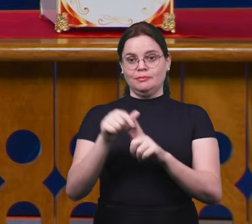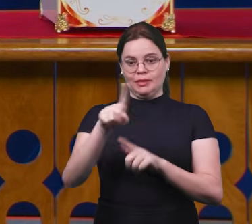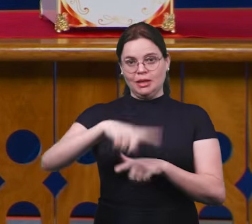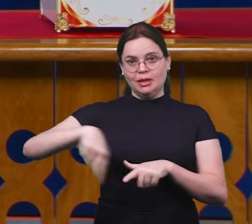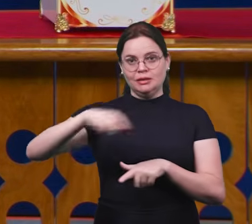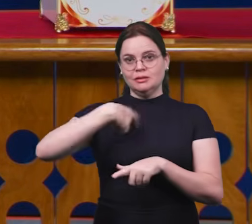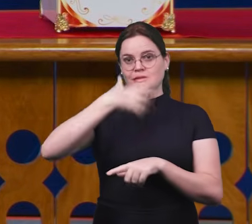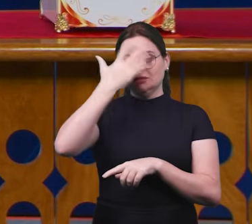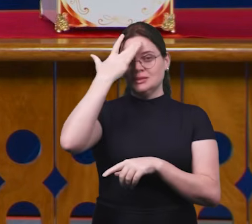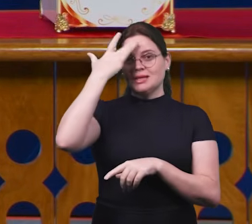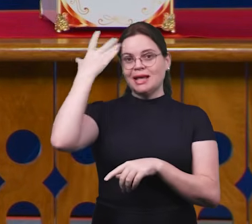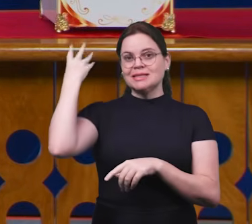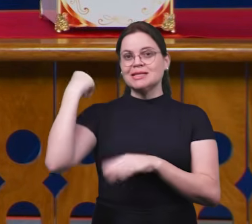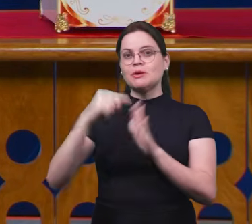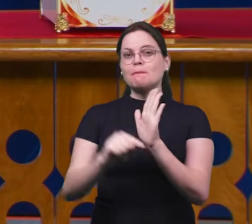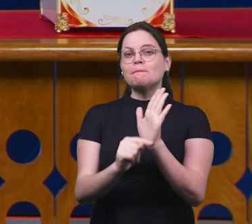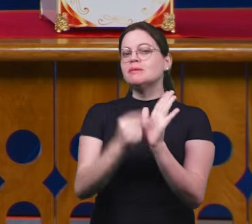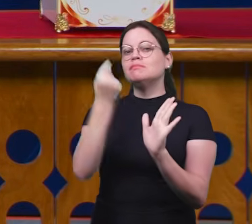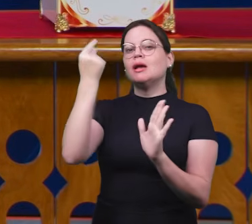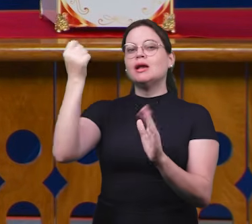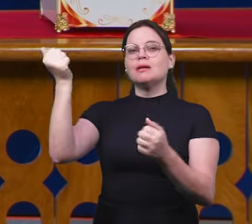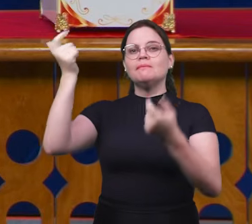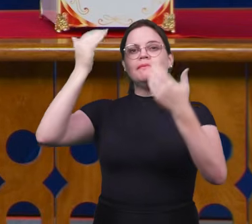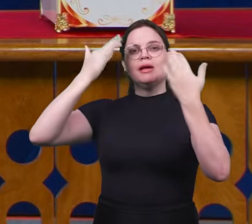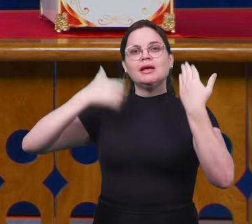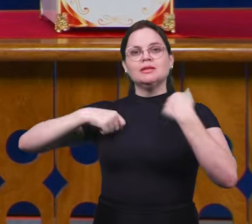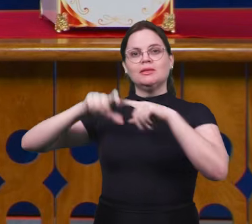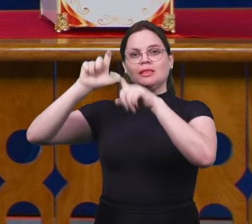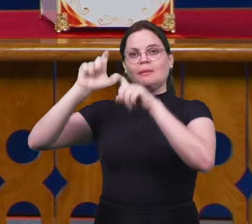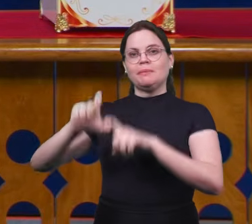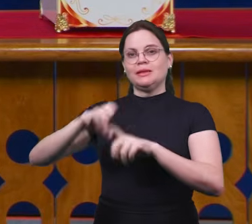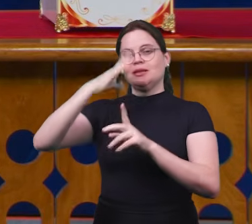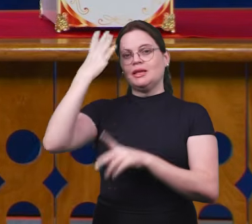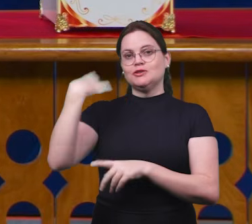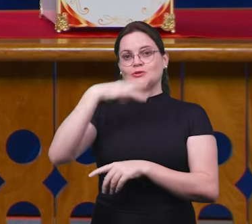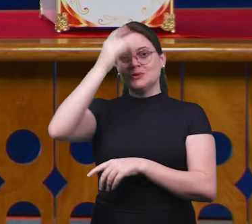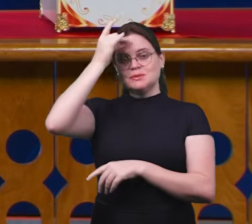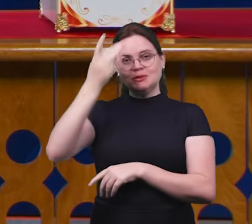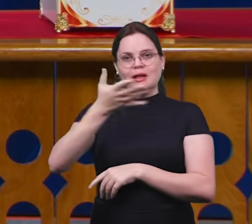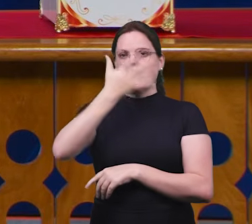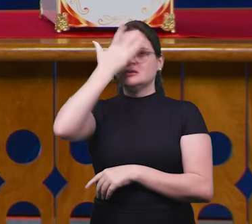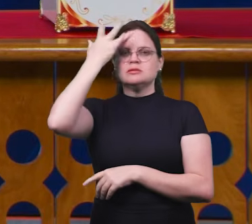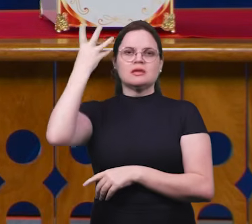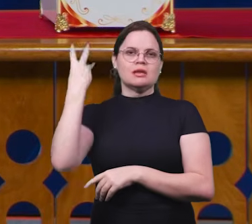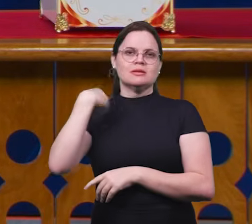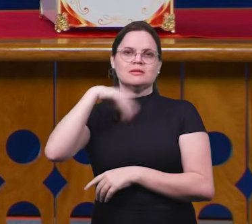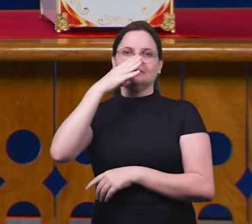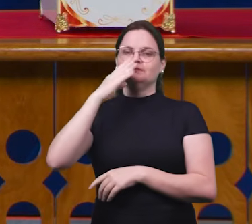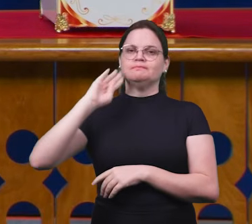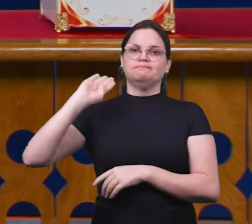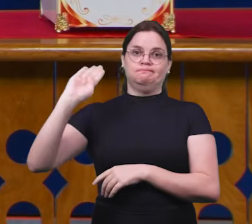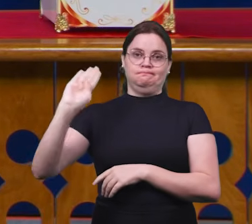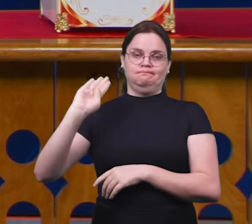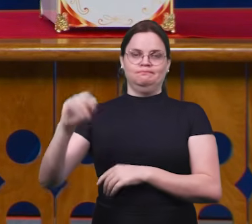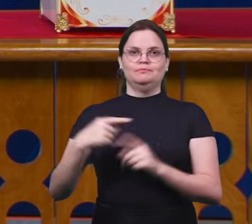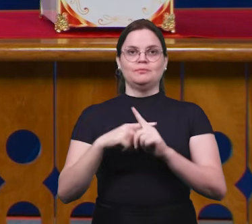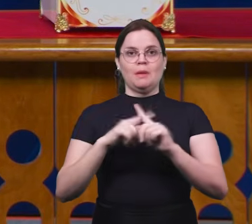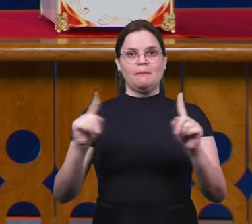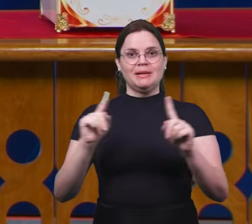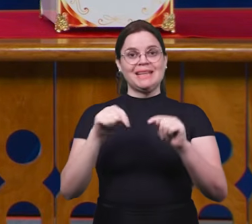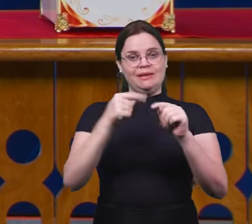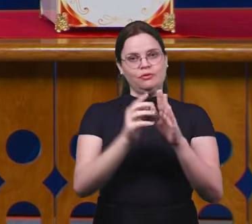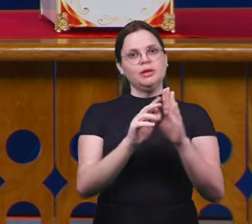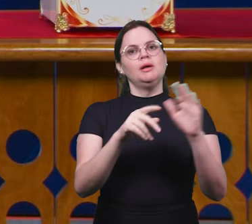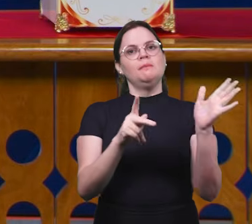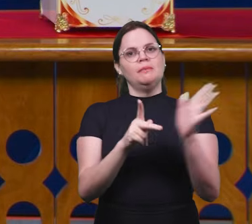esqueceu daquela bênção primeira, da dependência do Espírito Santo, de ser dirigida pelo Espírito Santo. Mas nós vemos que lá